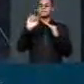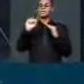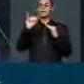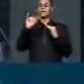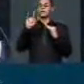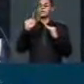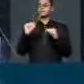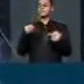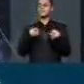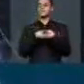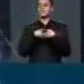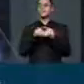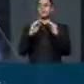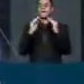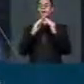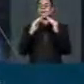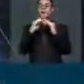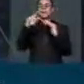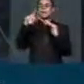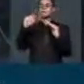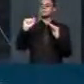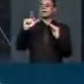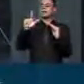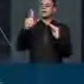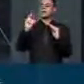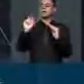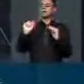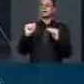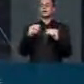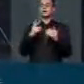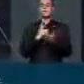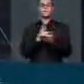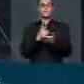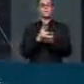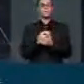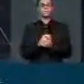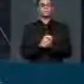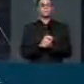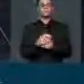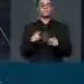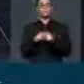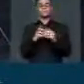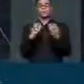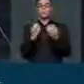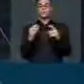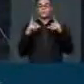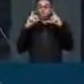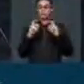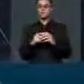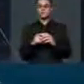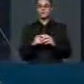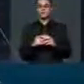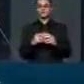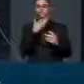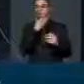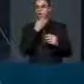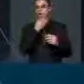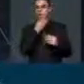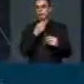aqui com palha, de palha ainda, de pequenos produtores. Tem aqui várias fotos com os homens da FUNAI botando lá